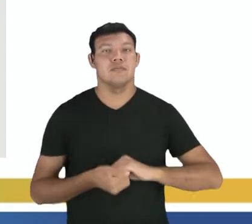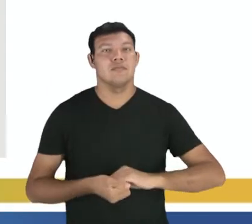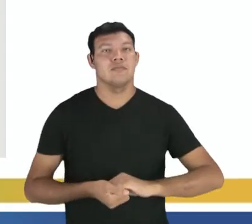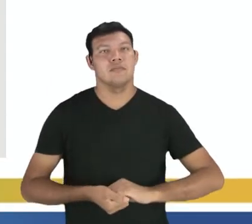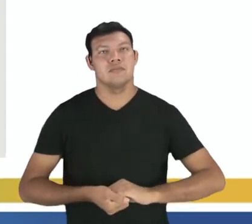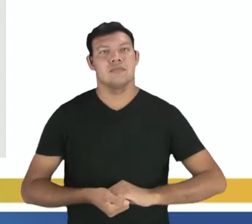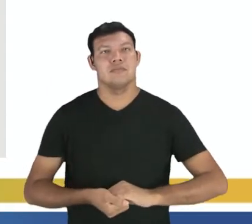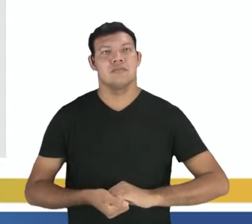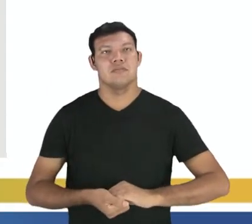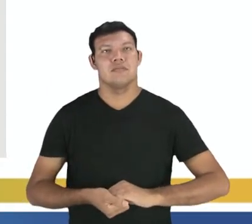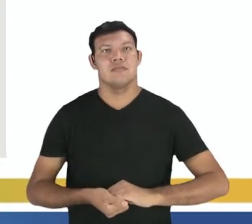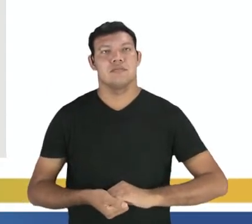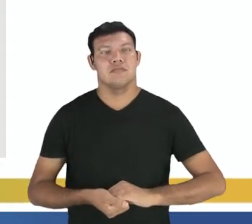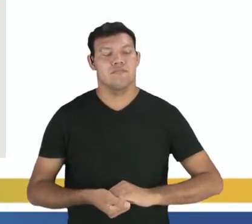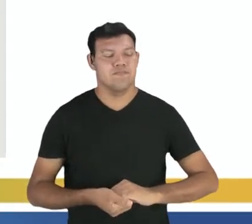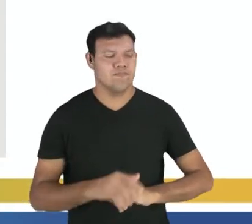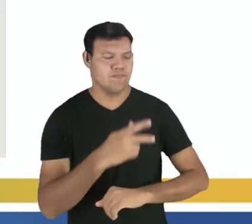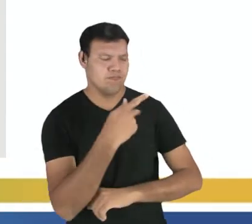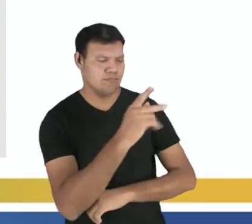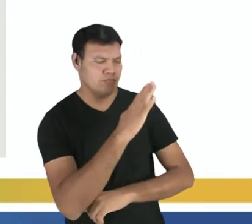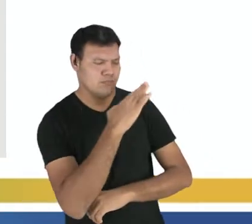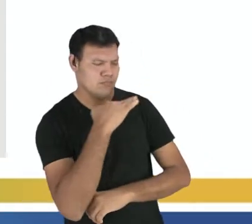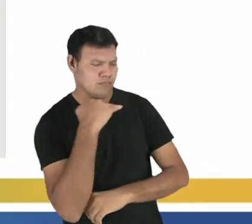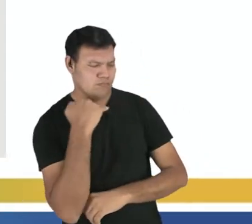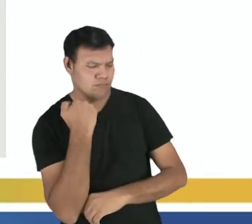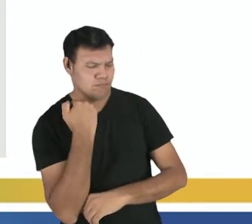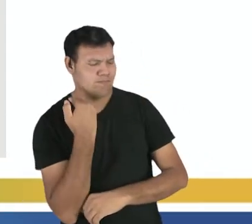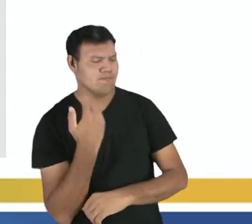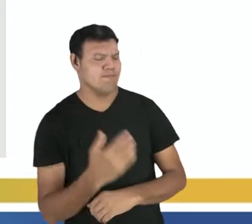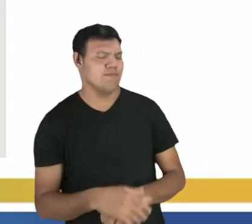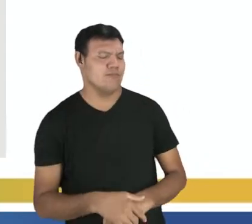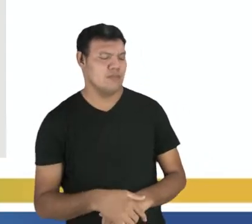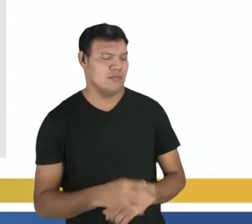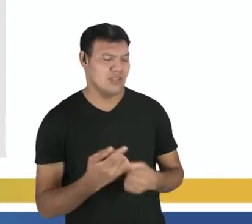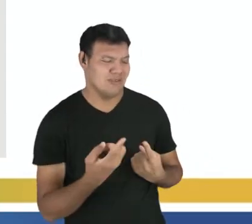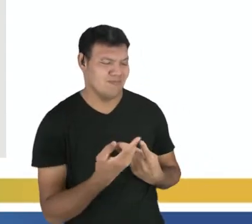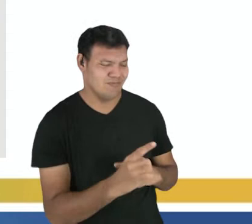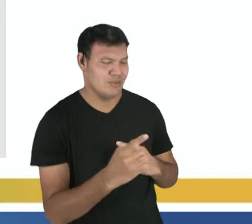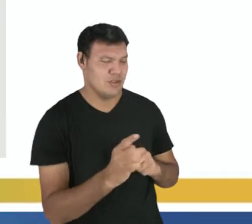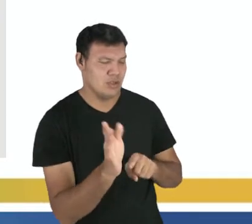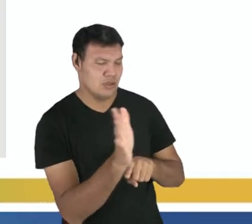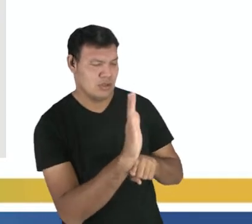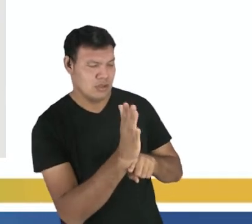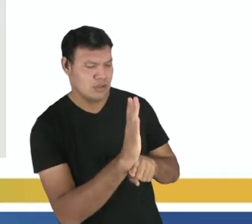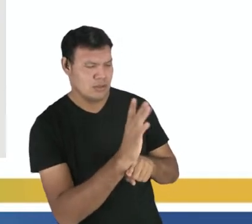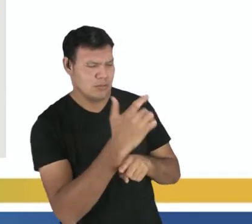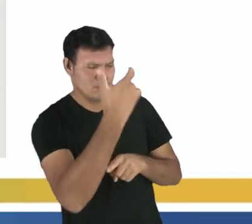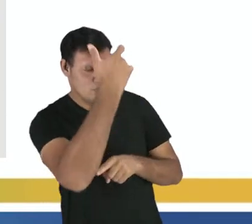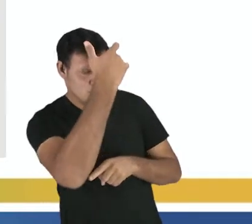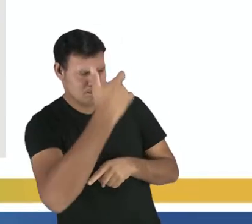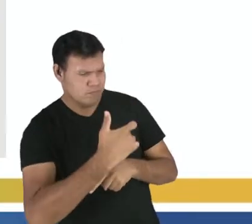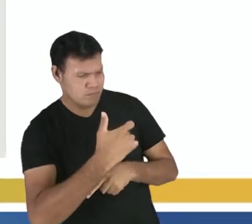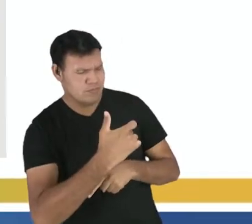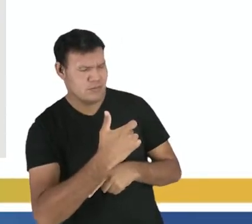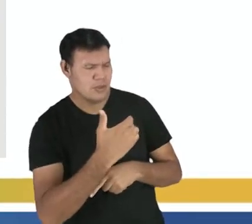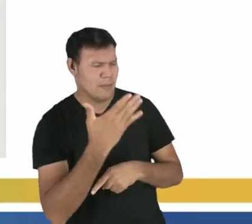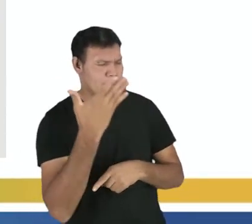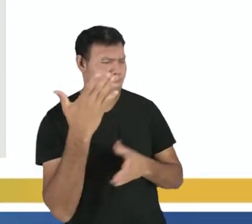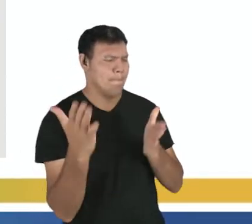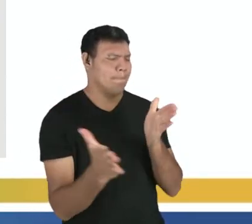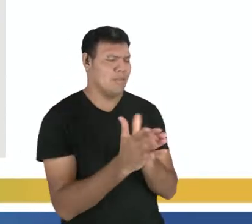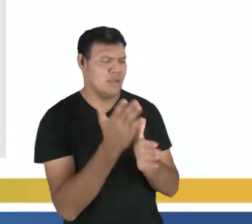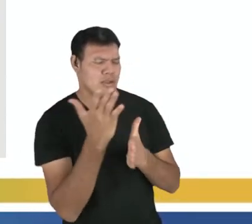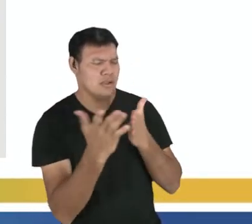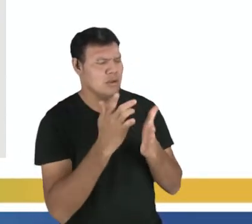Mafalda. Sua morte privou o cinema de uma de suas maiores personalidades. Quem? Cuja